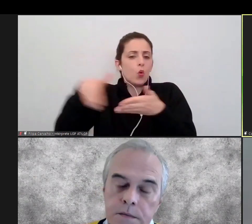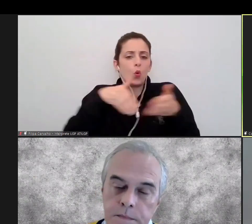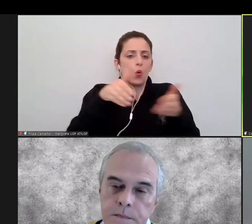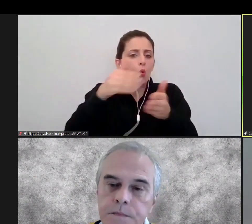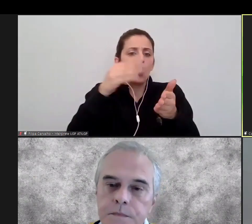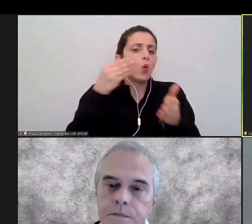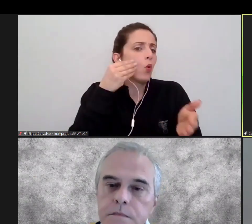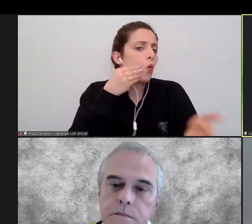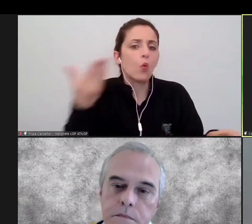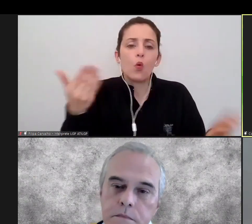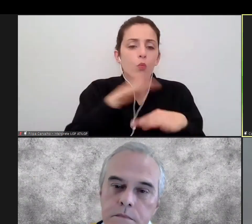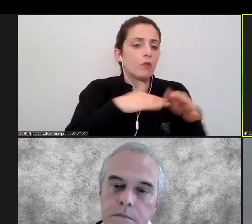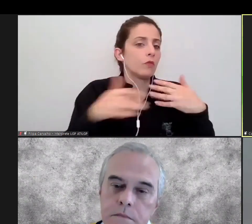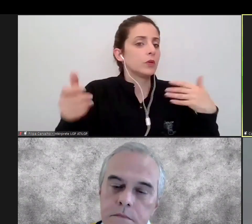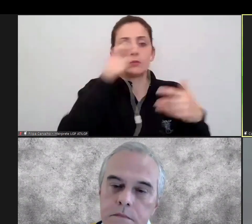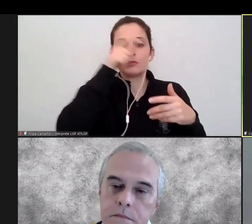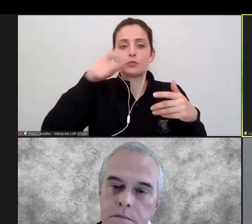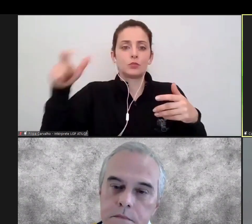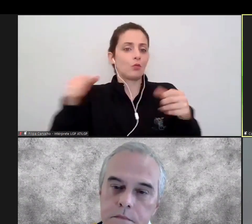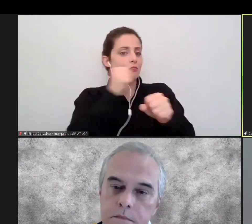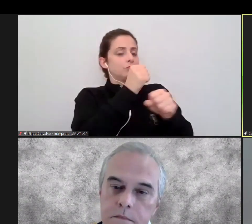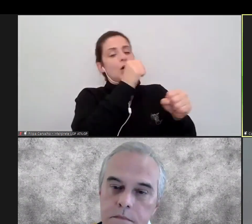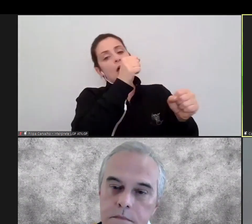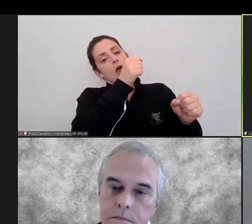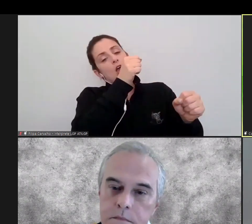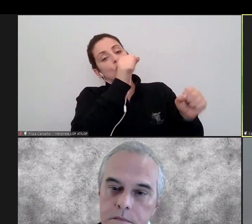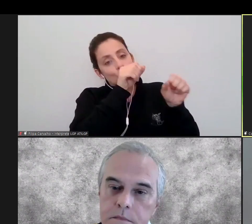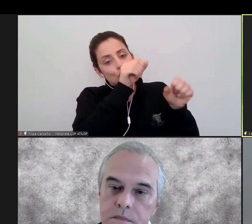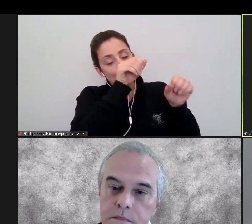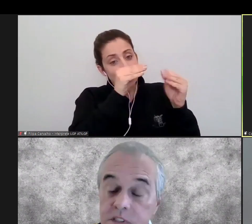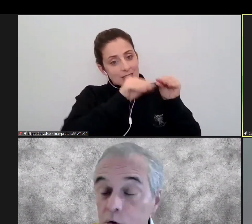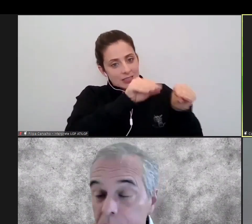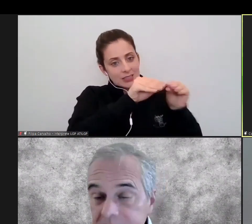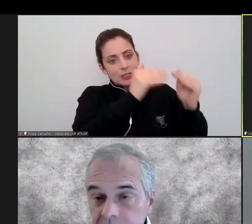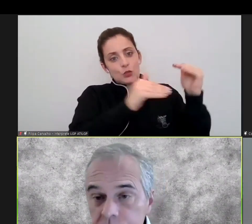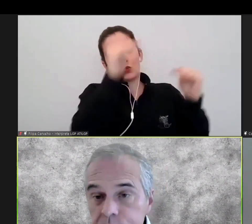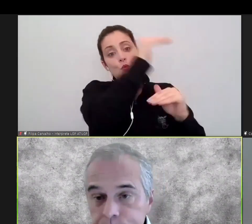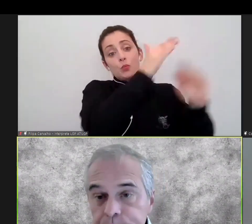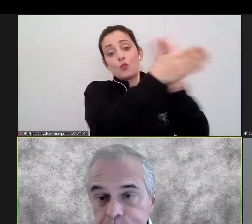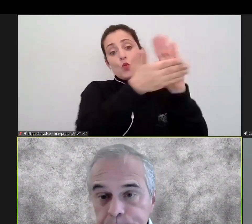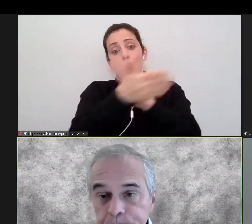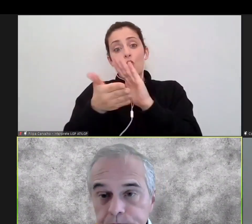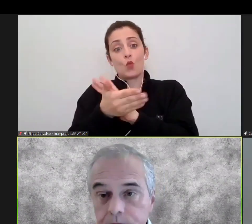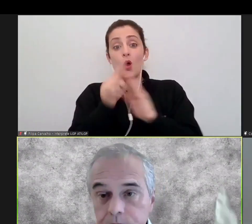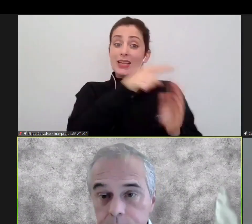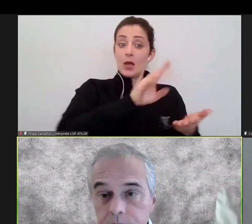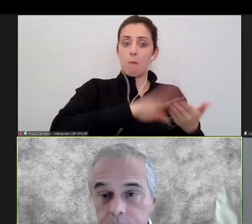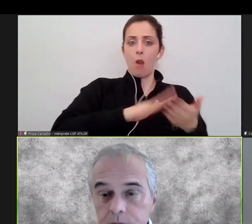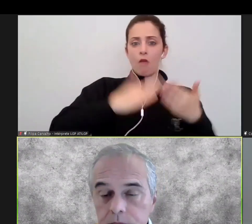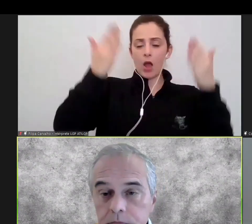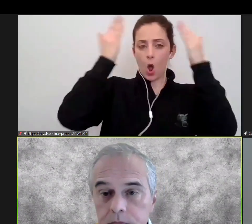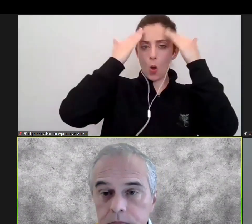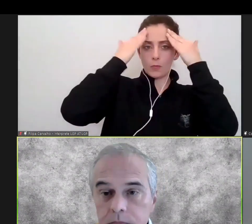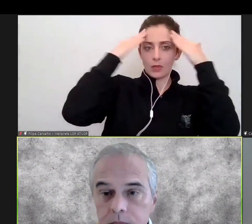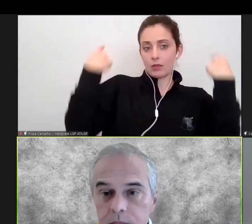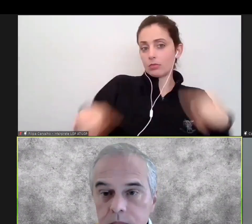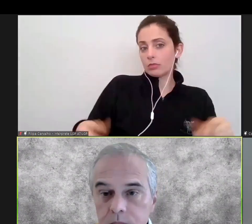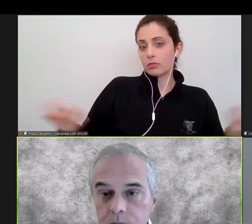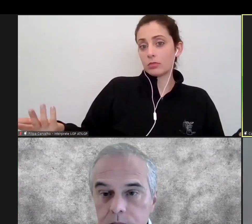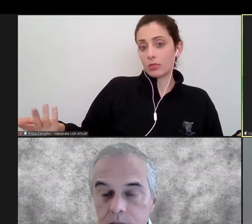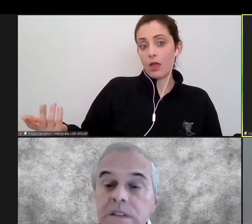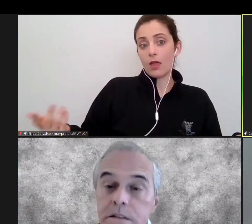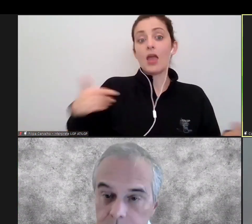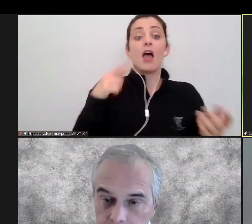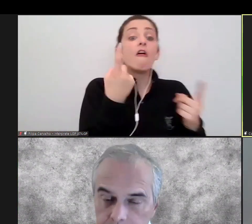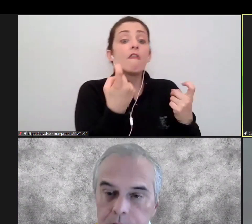cotas abriram portas e mostraram ao mesmo tempo que estas pessoas têm tantas capacidades, não é? Isso, não é? E faltava-lhes o quê? Uma oportunidade,